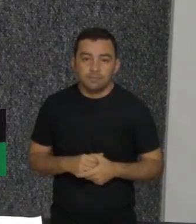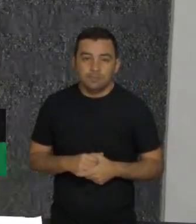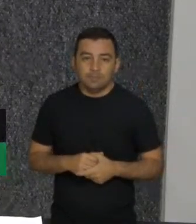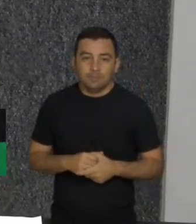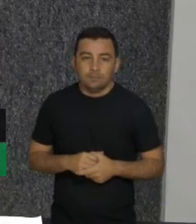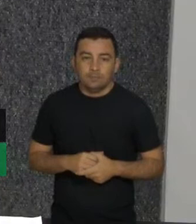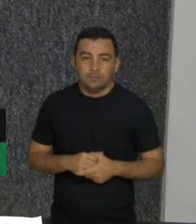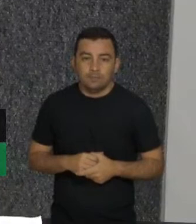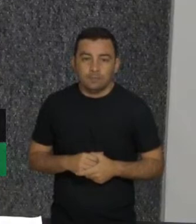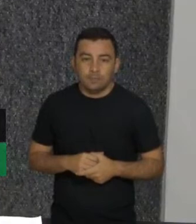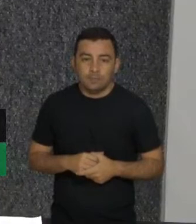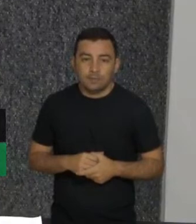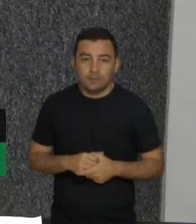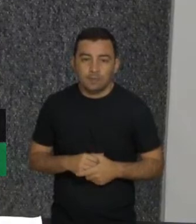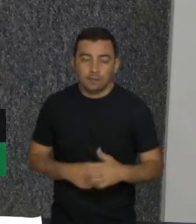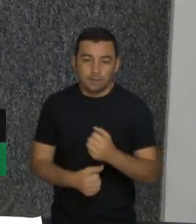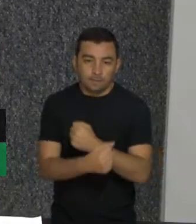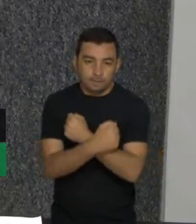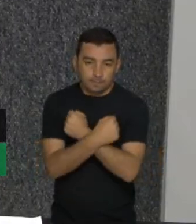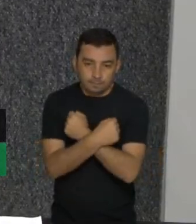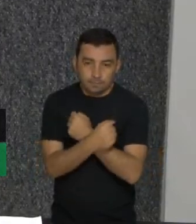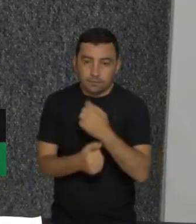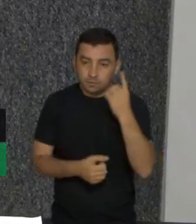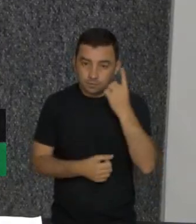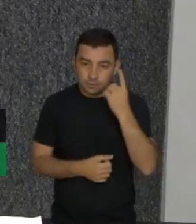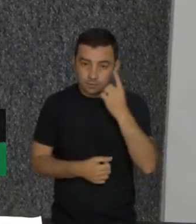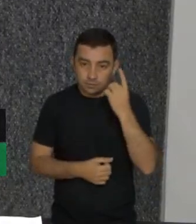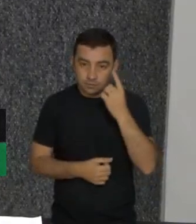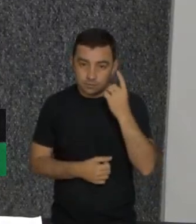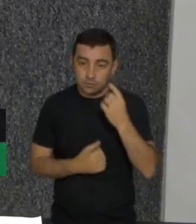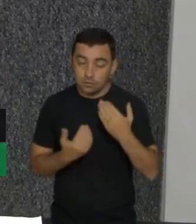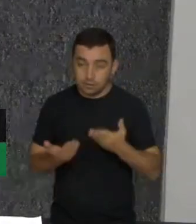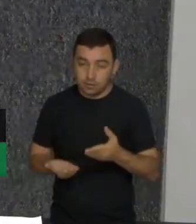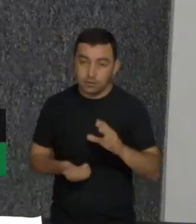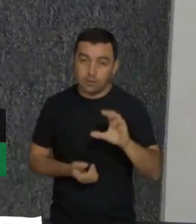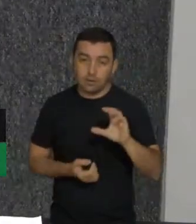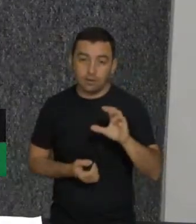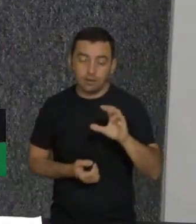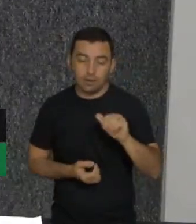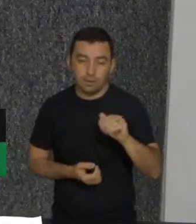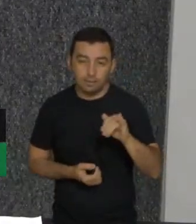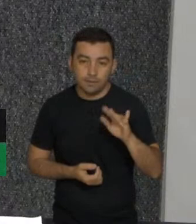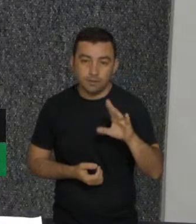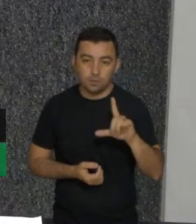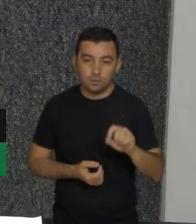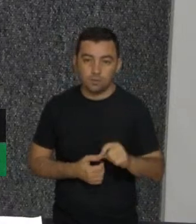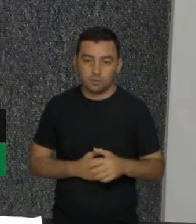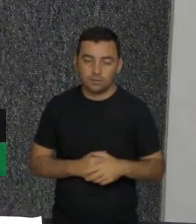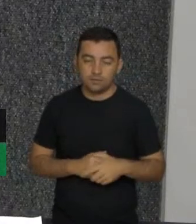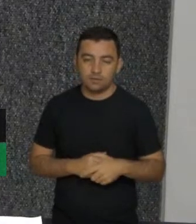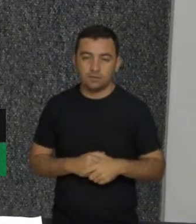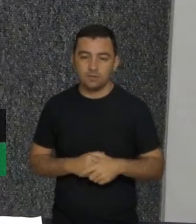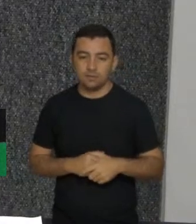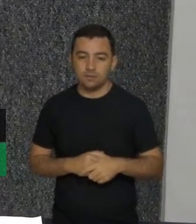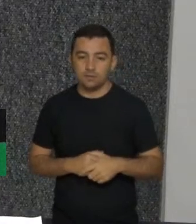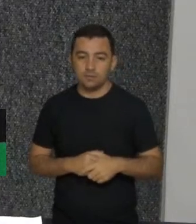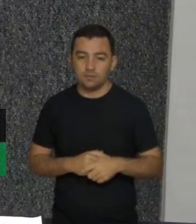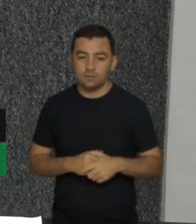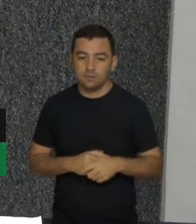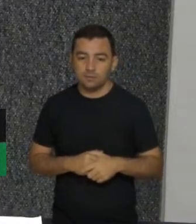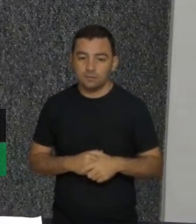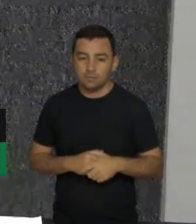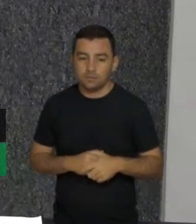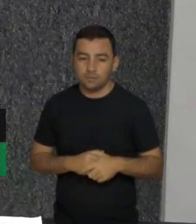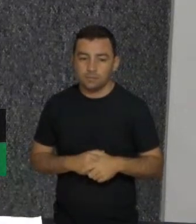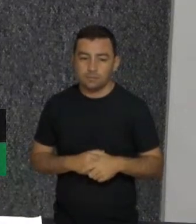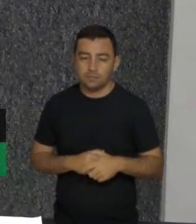favor grande abraço Deputado Camilo obrigado pela presença está em votação